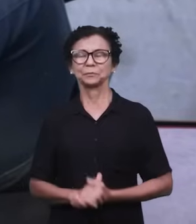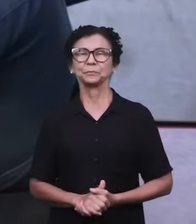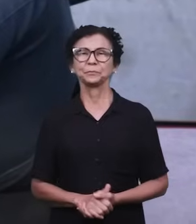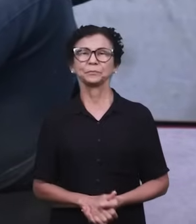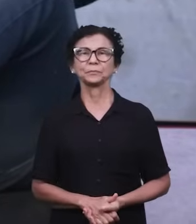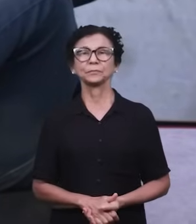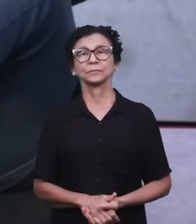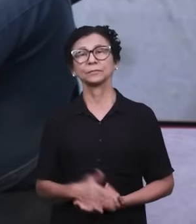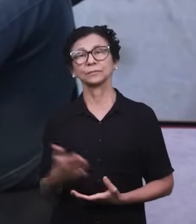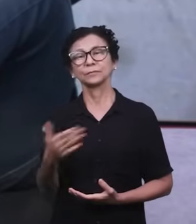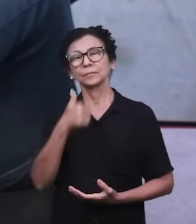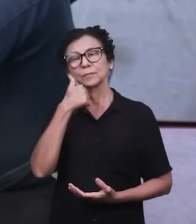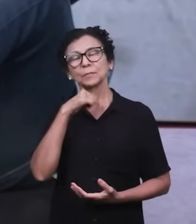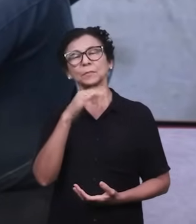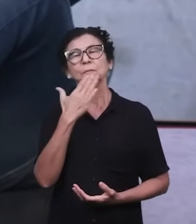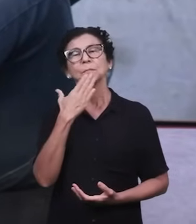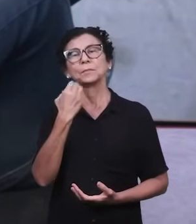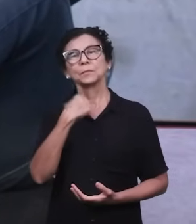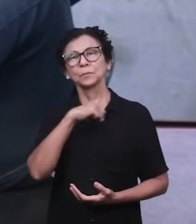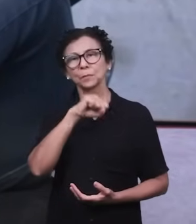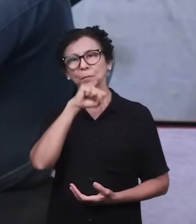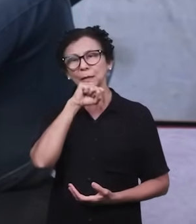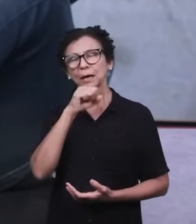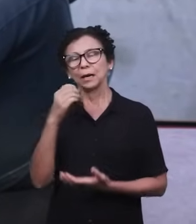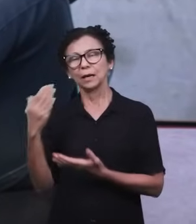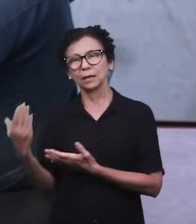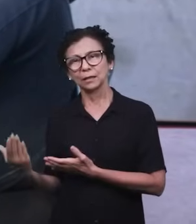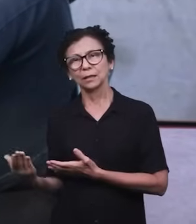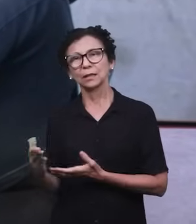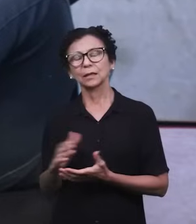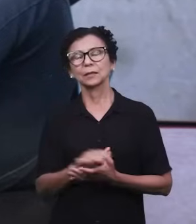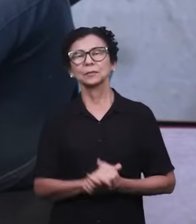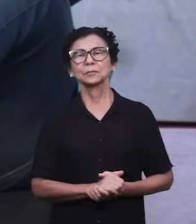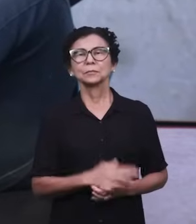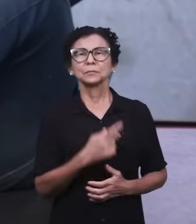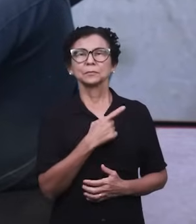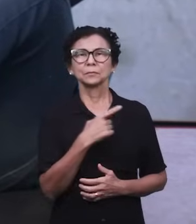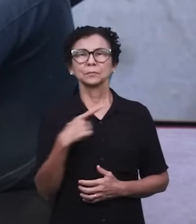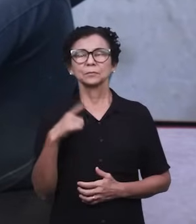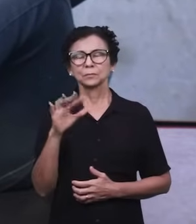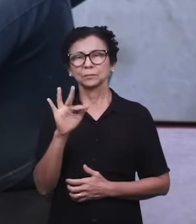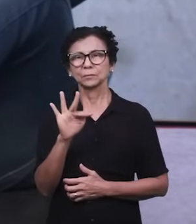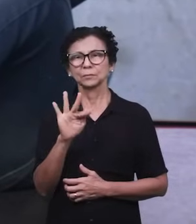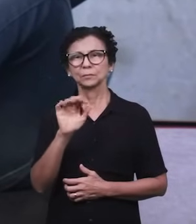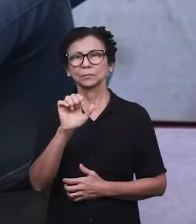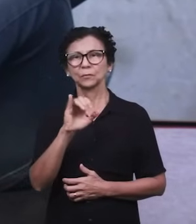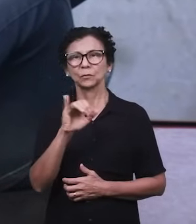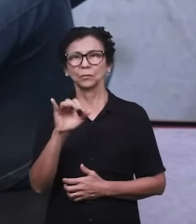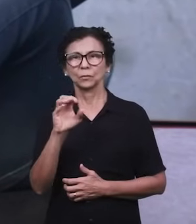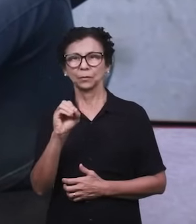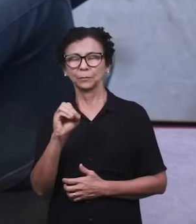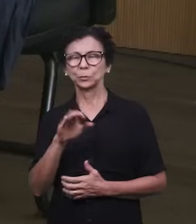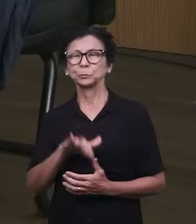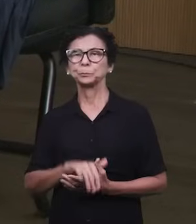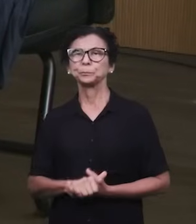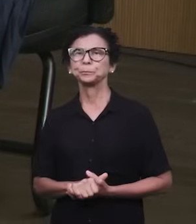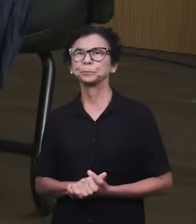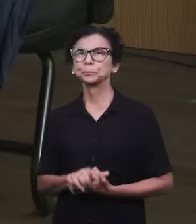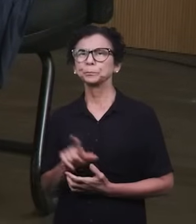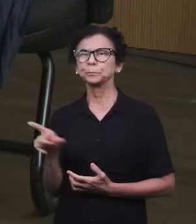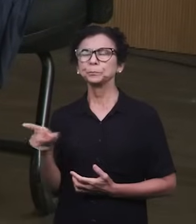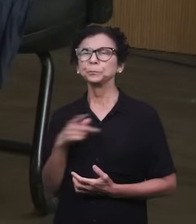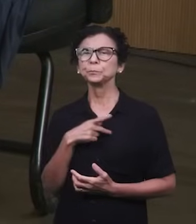falar também aqui com o papai e com a mamãe, né? Pastor Fábio Canal, alegria estar recebendo o senhor aqui conosco, pastor Fábio. Amém,